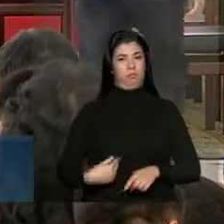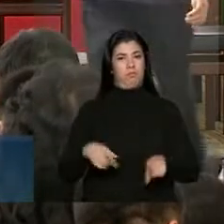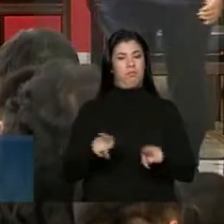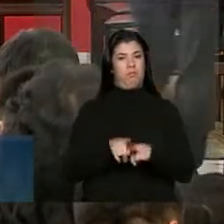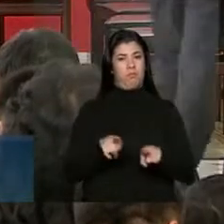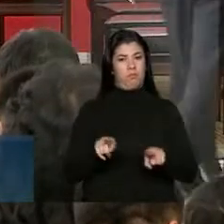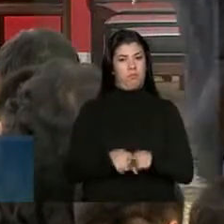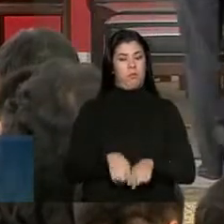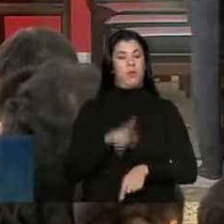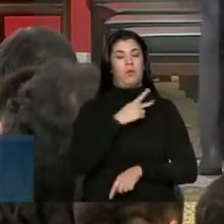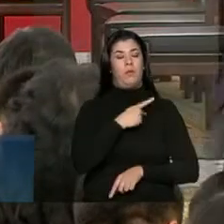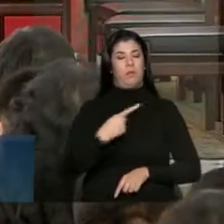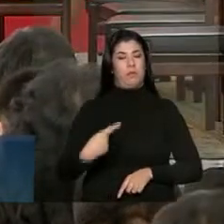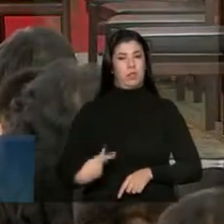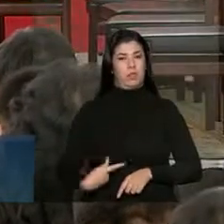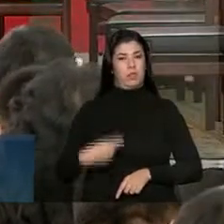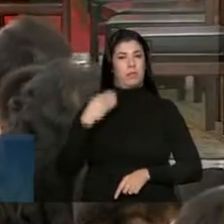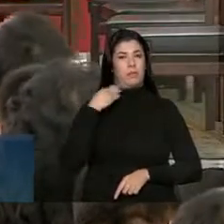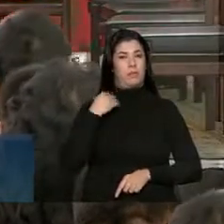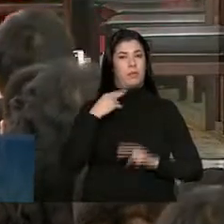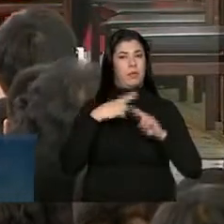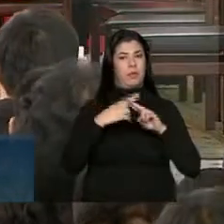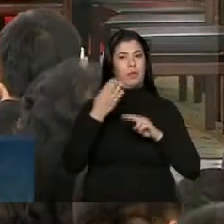presidente da Caixa, Miriam Belchior.